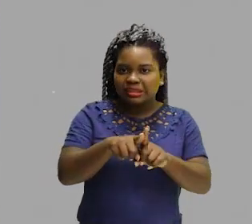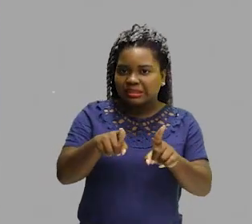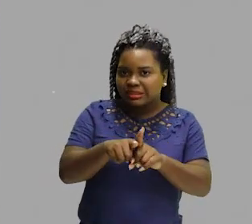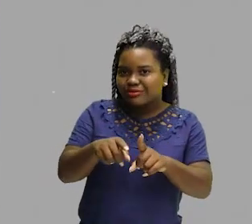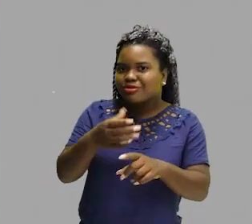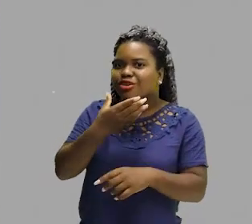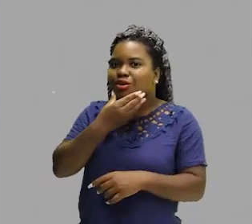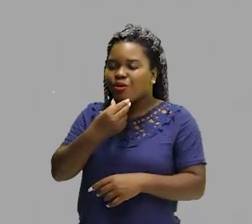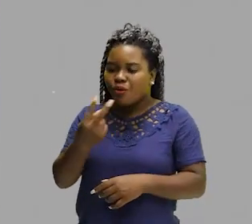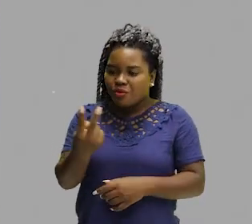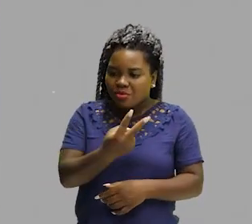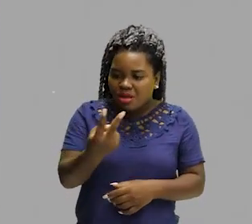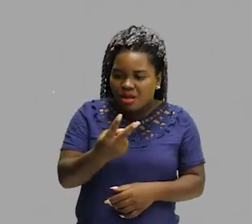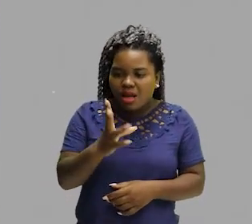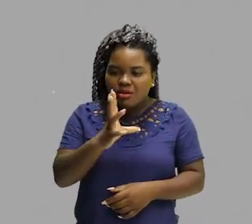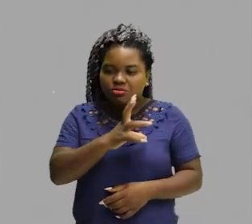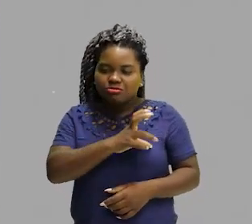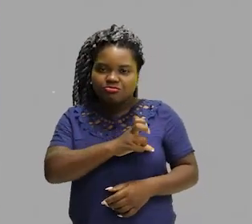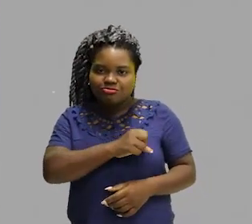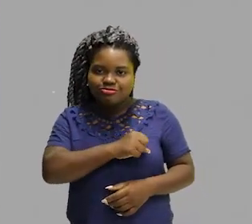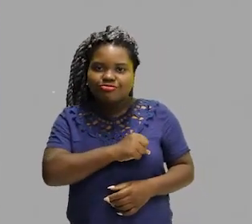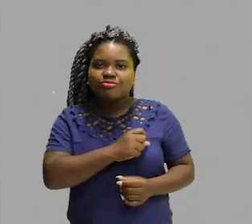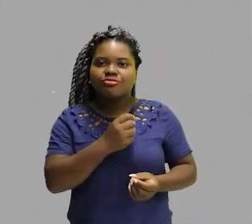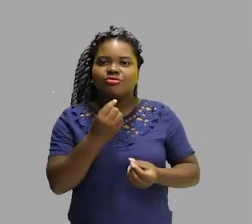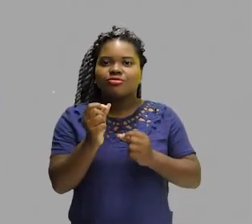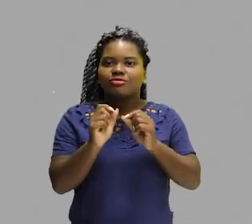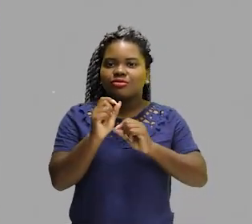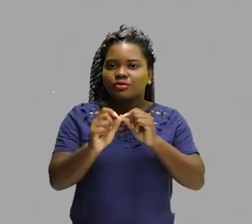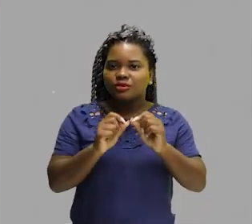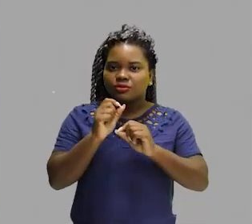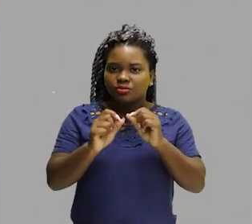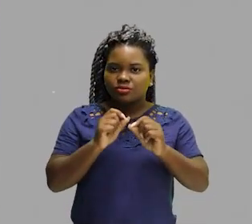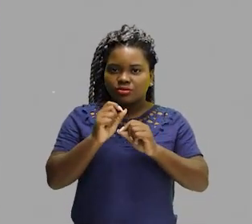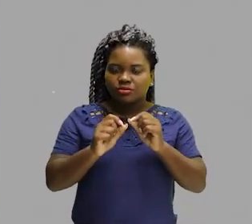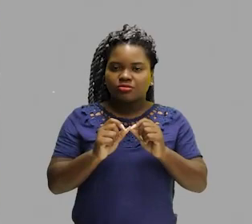que no caso era o eu lírico, era de forma